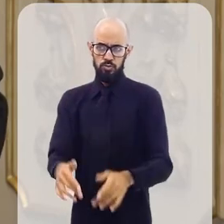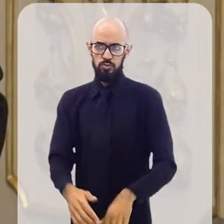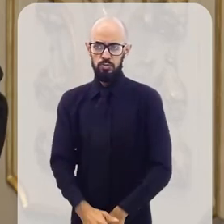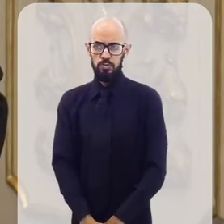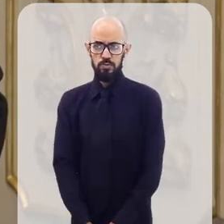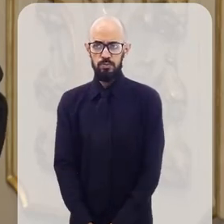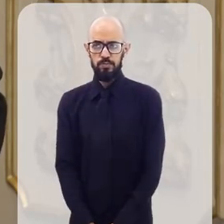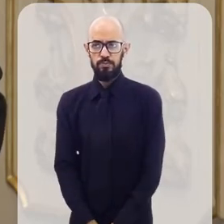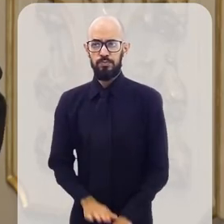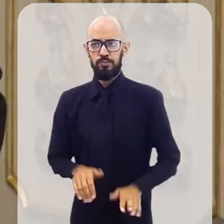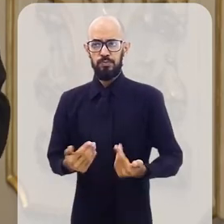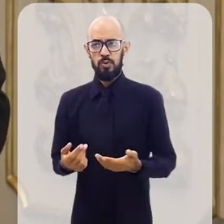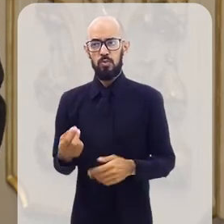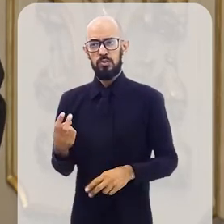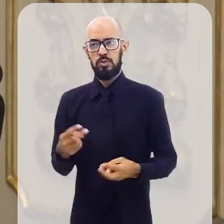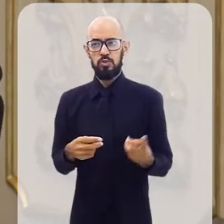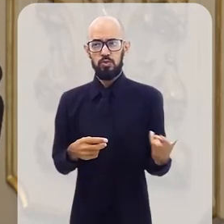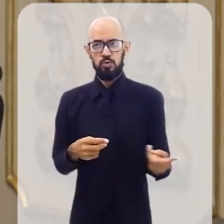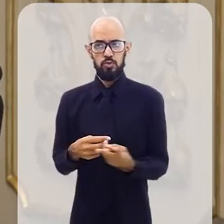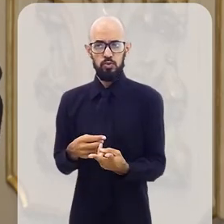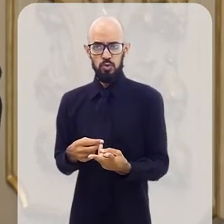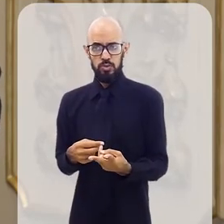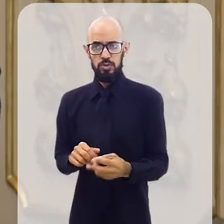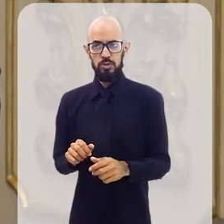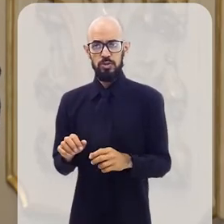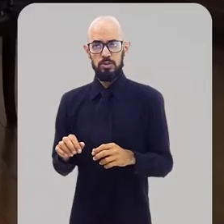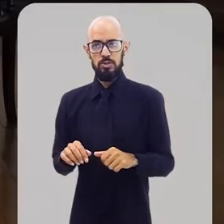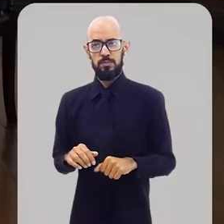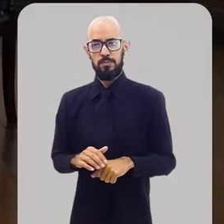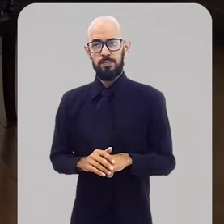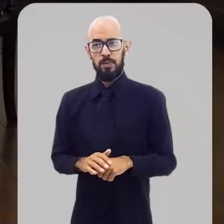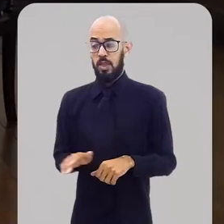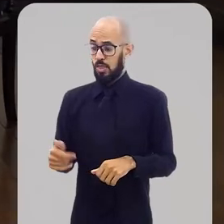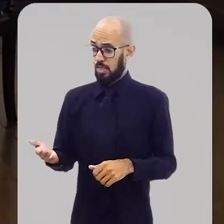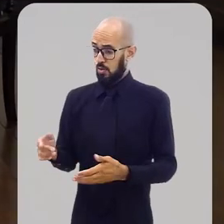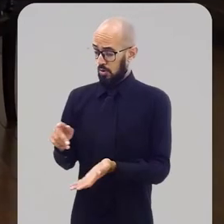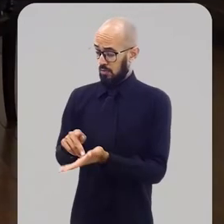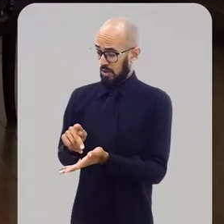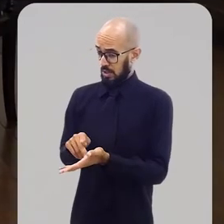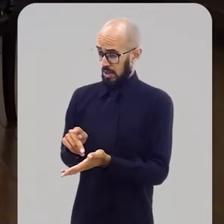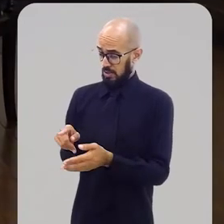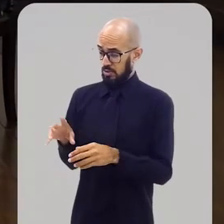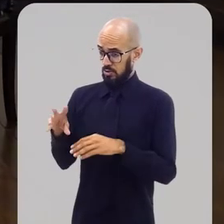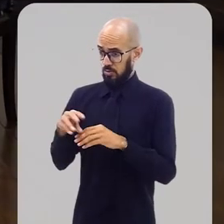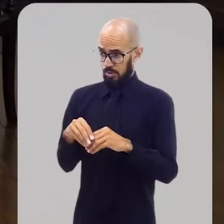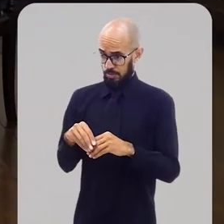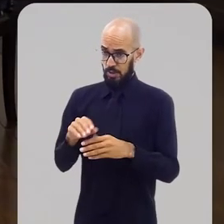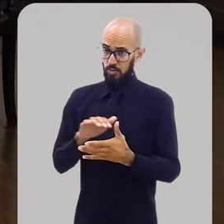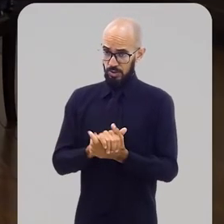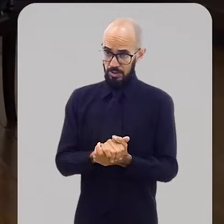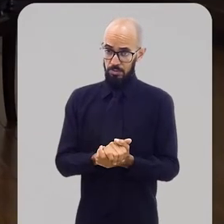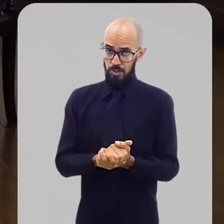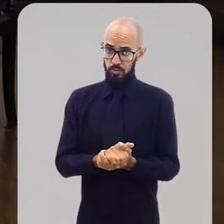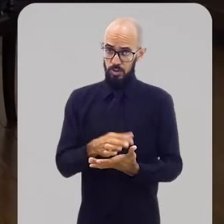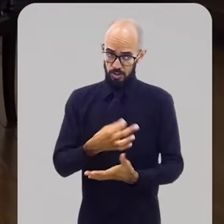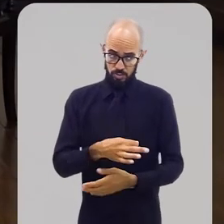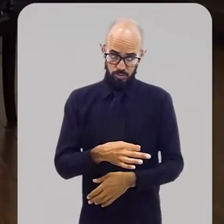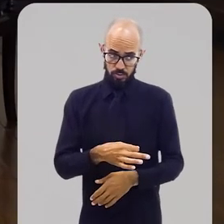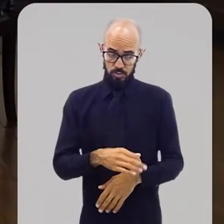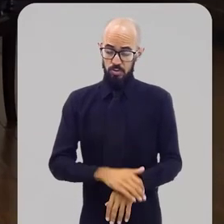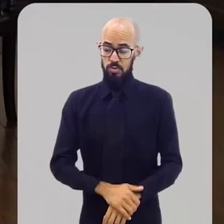Cristo bom então esses dois sacramentos Então na verdade ele se complementa no